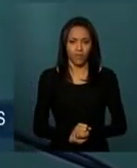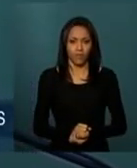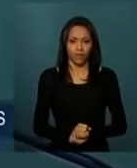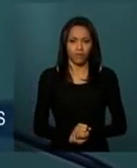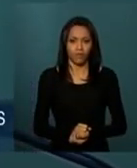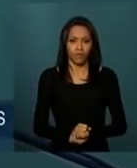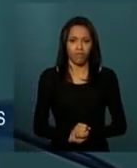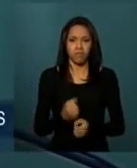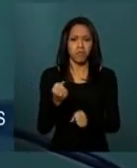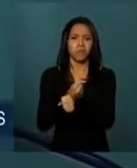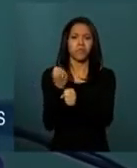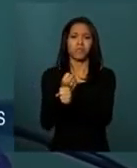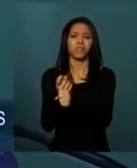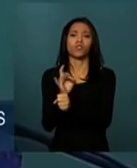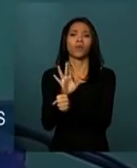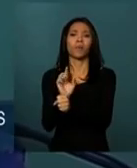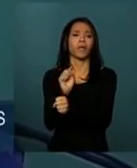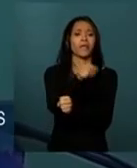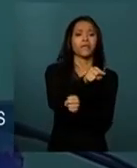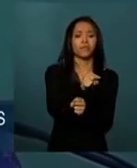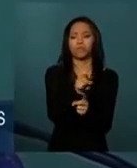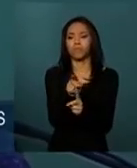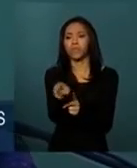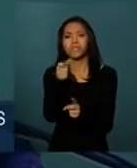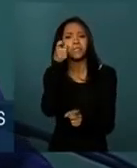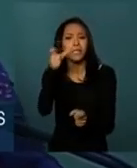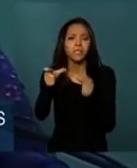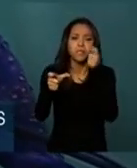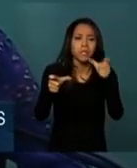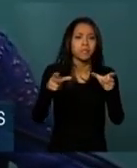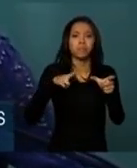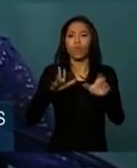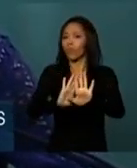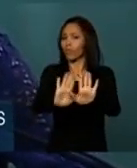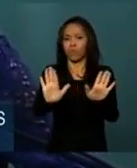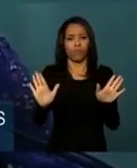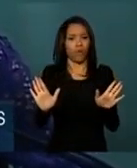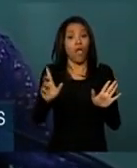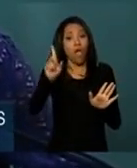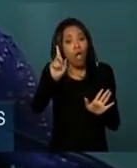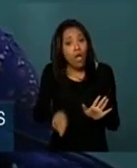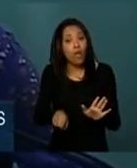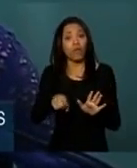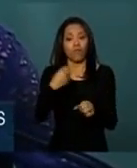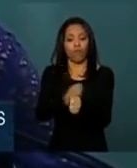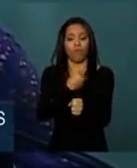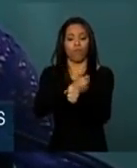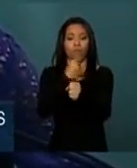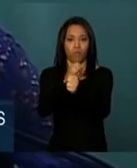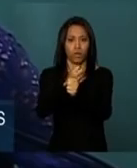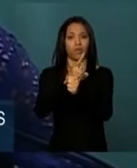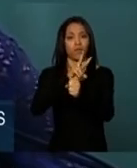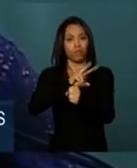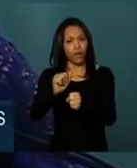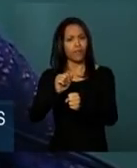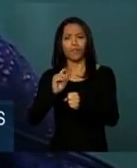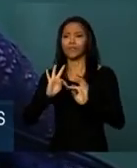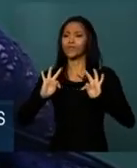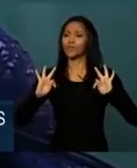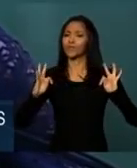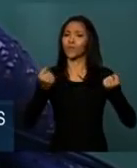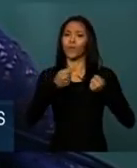seja para esse ou para aquele interesse. É uma obra que tem o mérito de garantir que